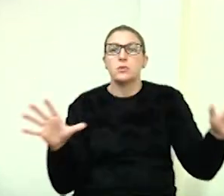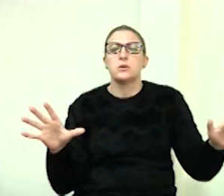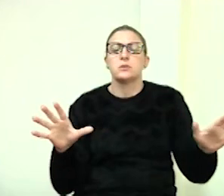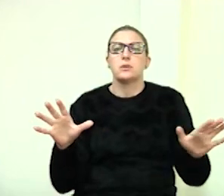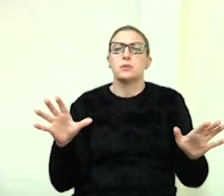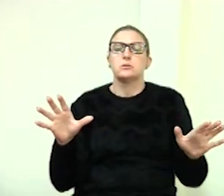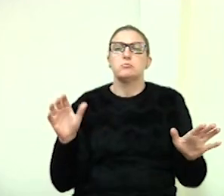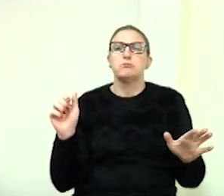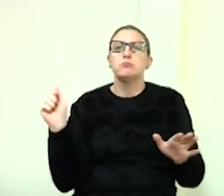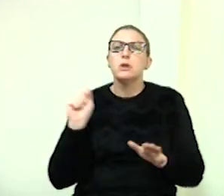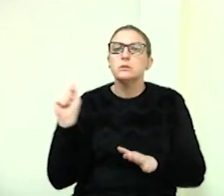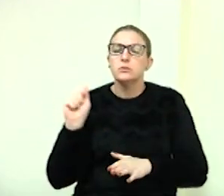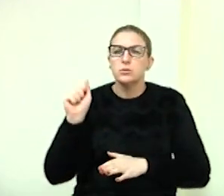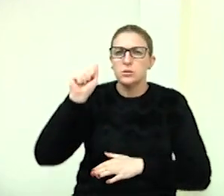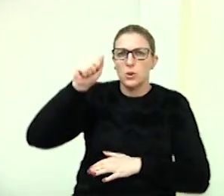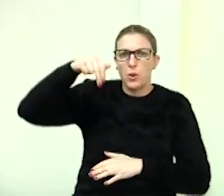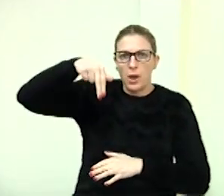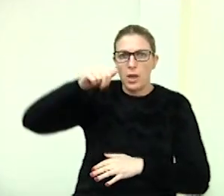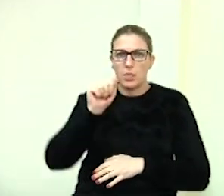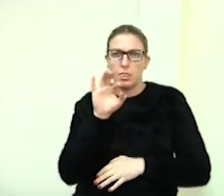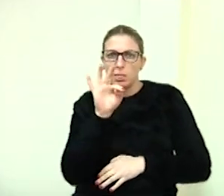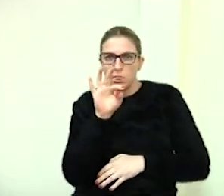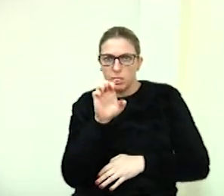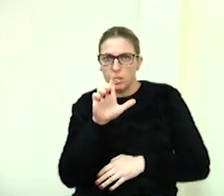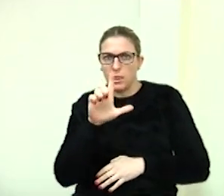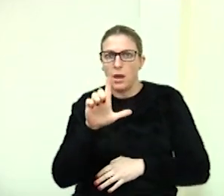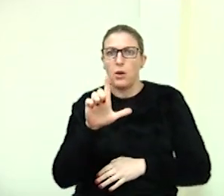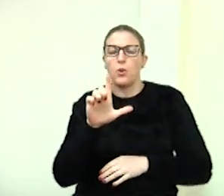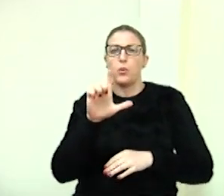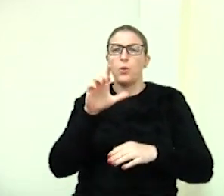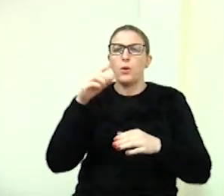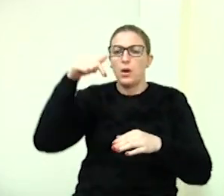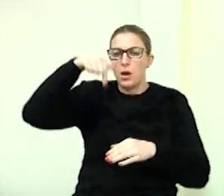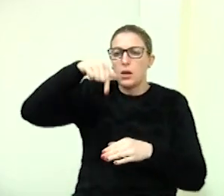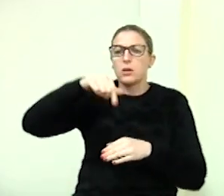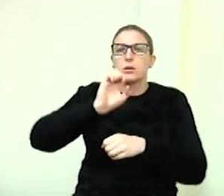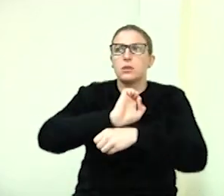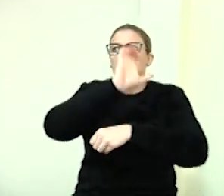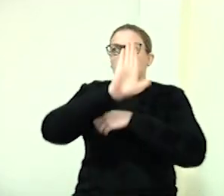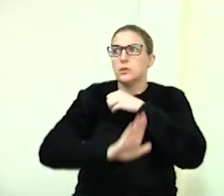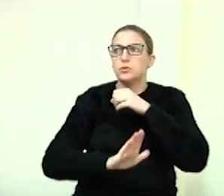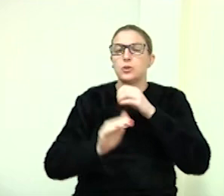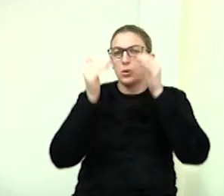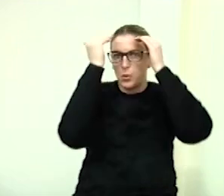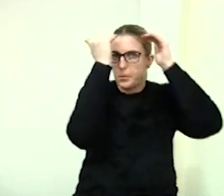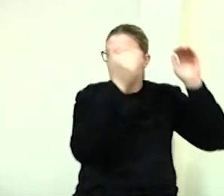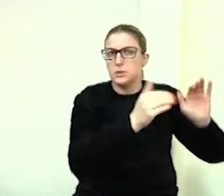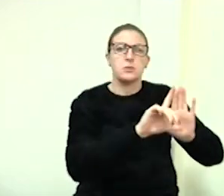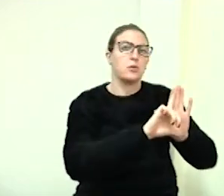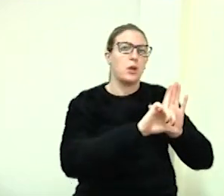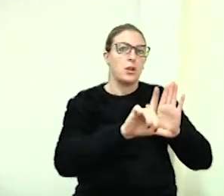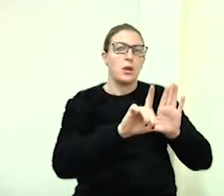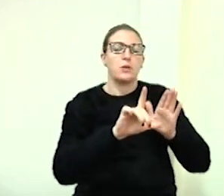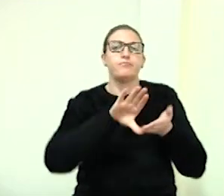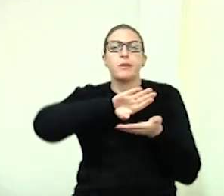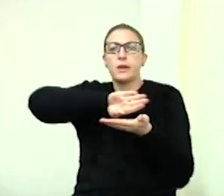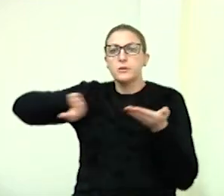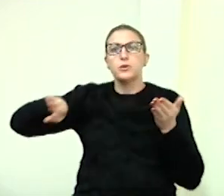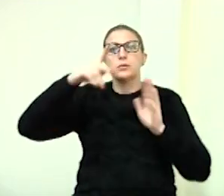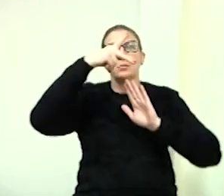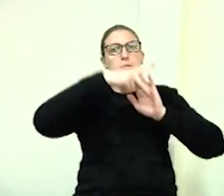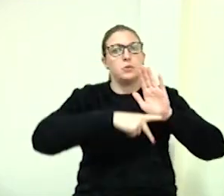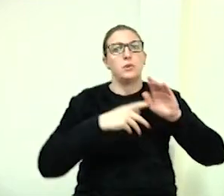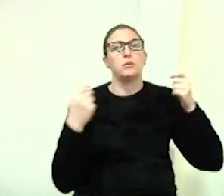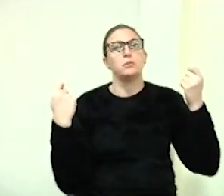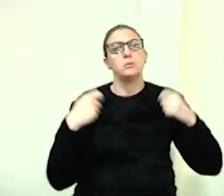de Telecomunicações, Anatel, no município de Erechim, nos termos da legislação federal vigente. Salientamos que a retirada do projeto se faz necessária em